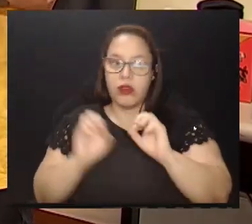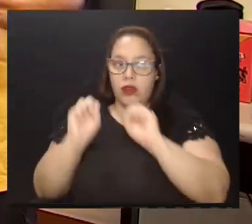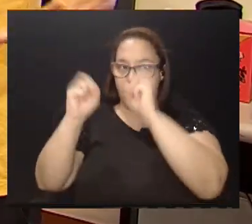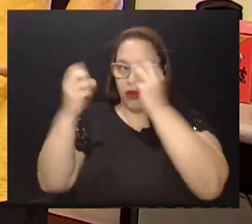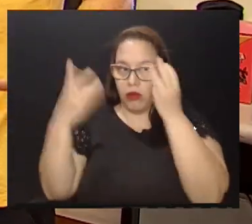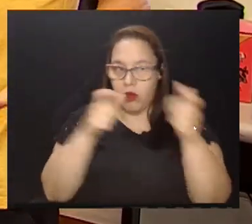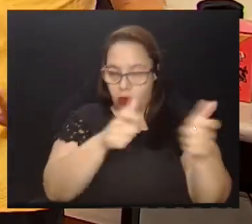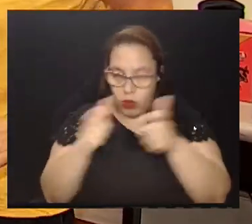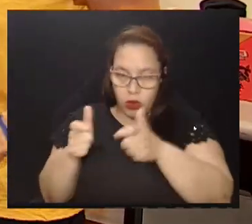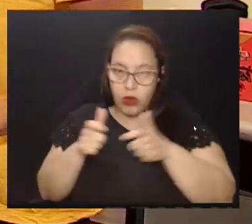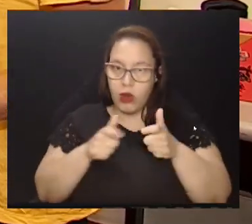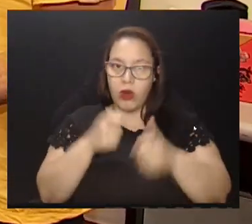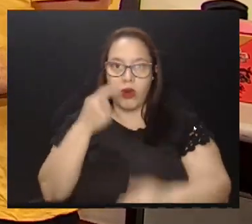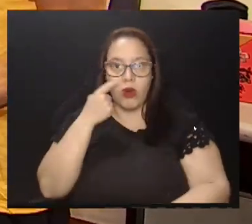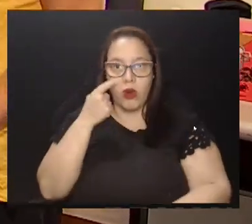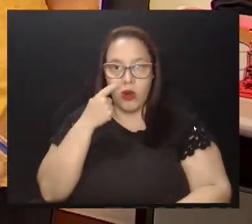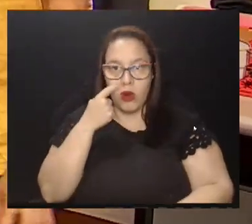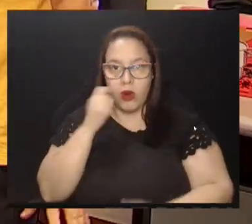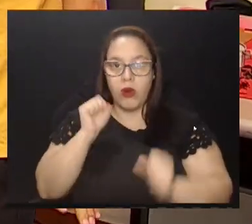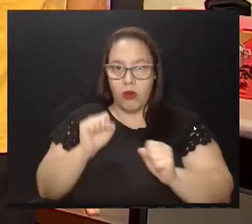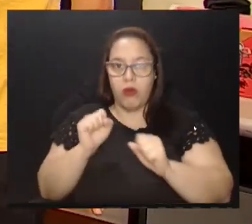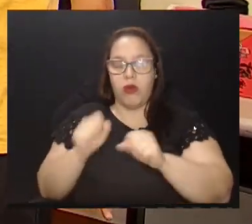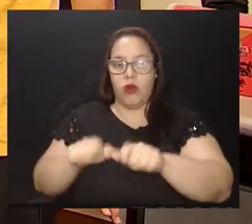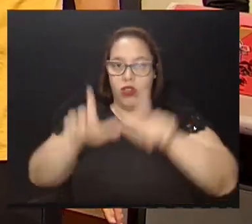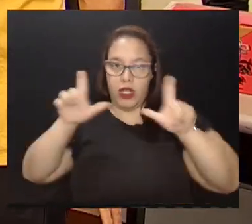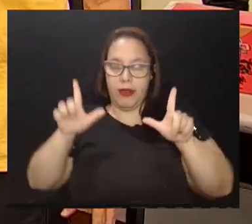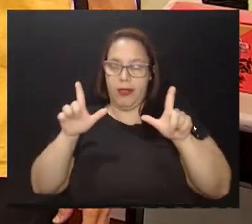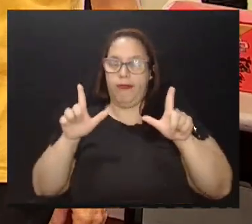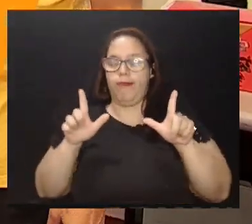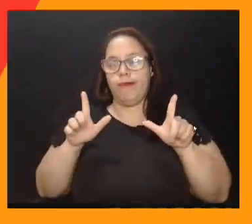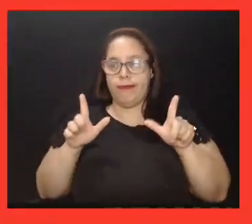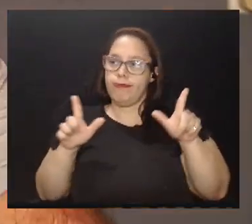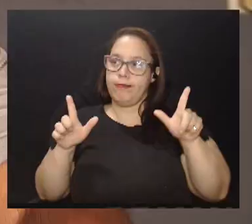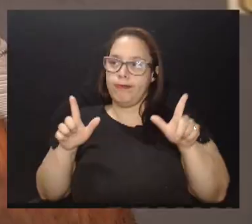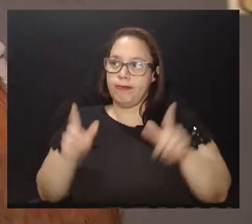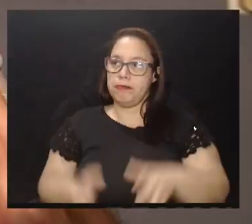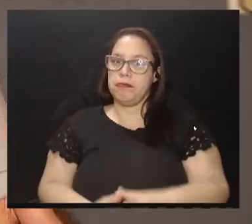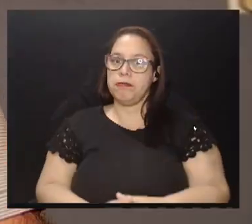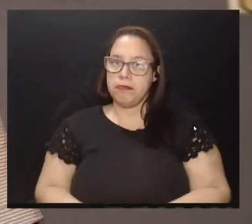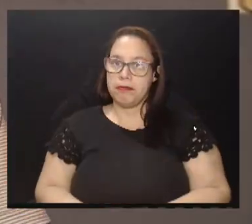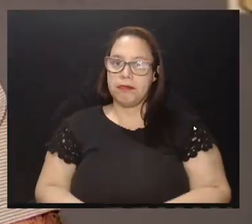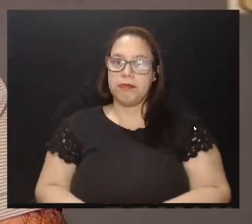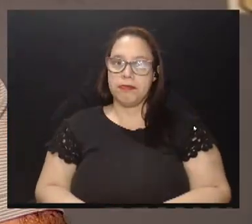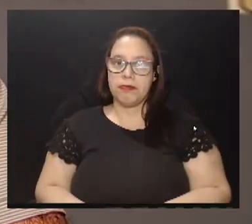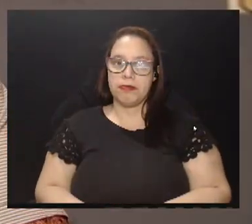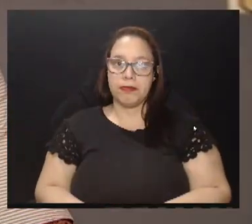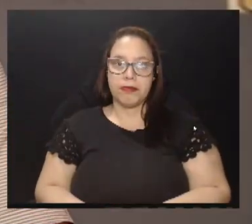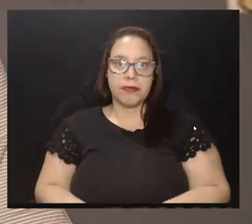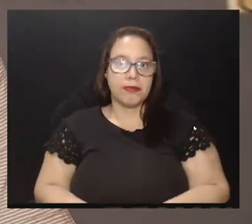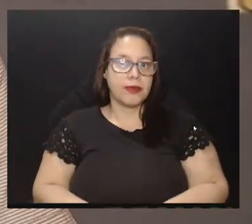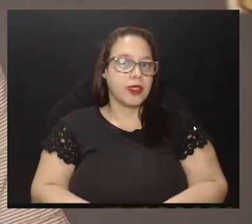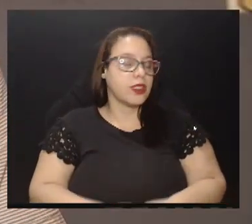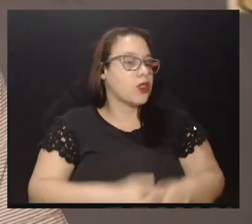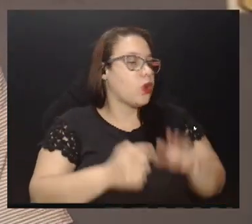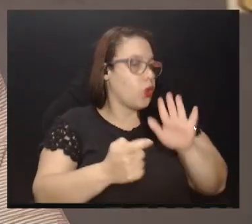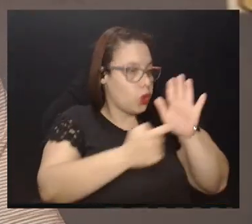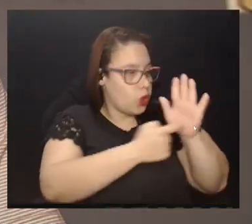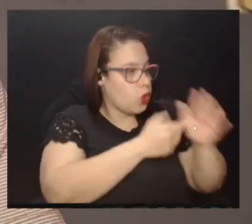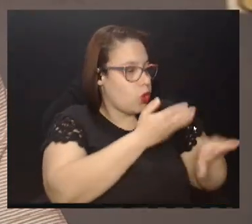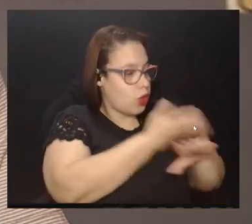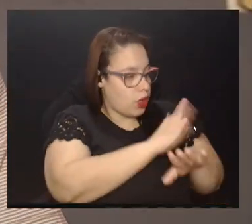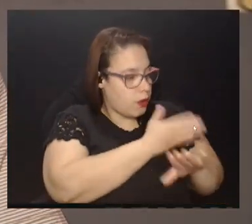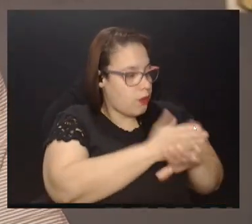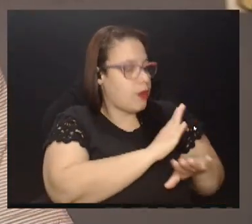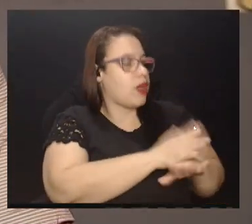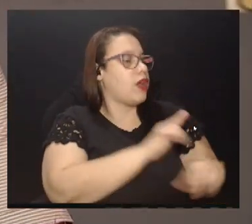você pode exibir. Né? Então essa sala aqui. Mostrando na prática também como nascem